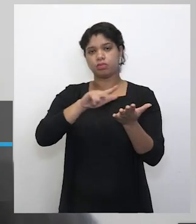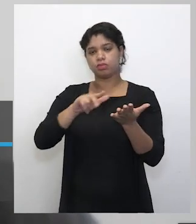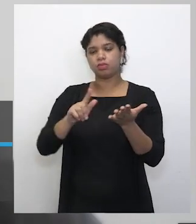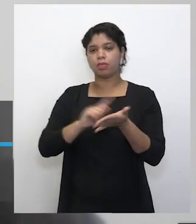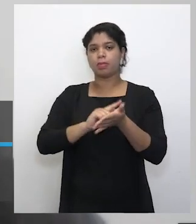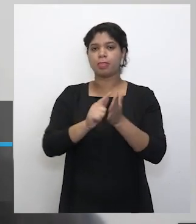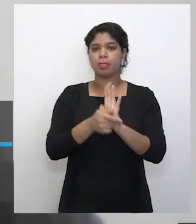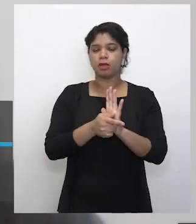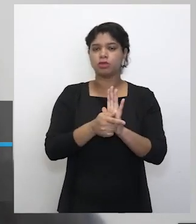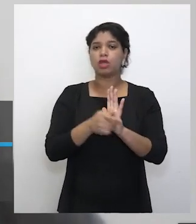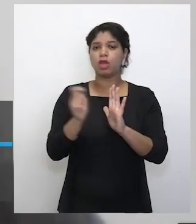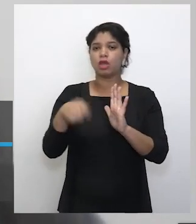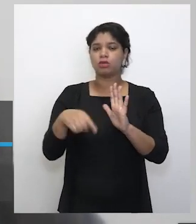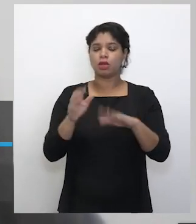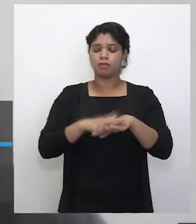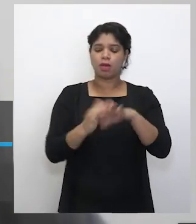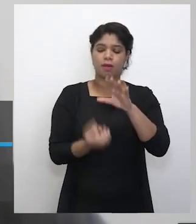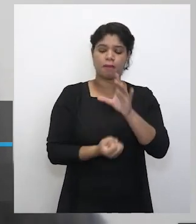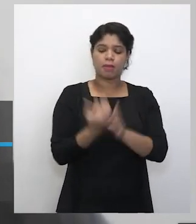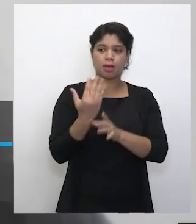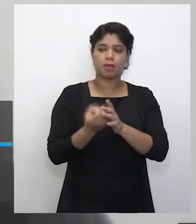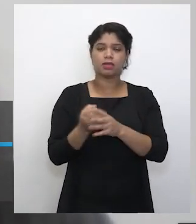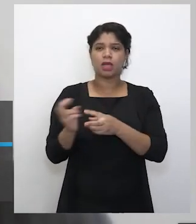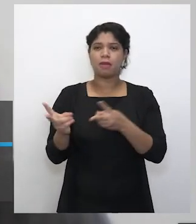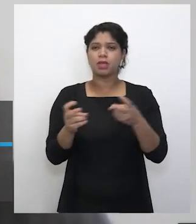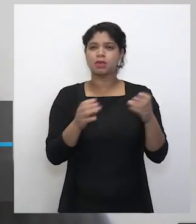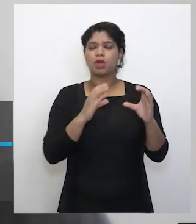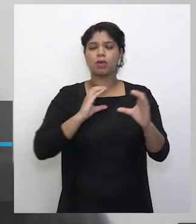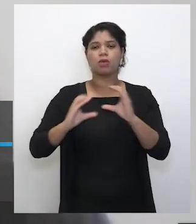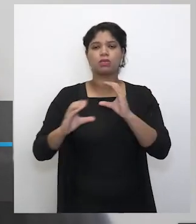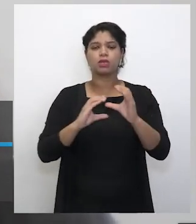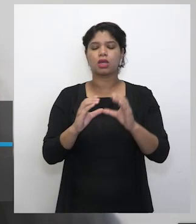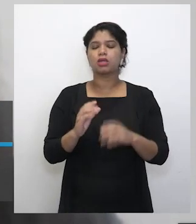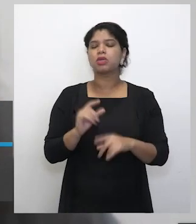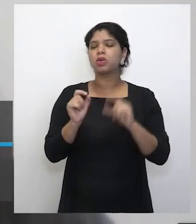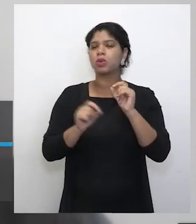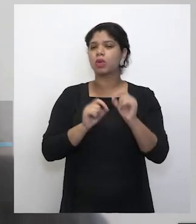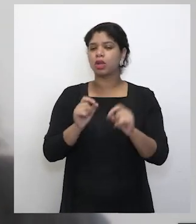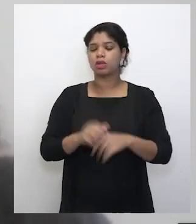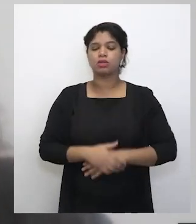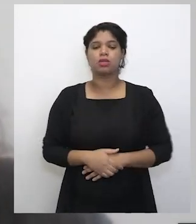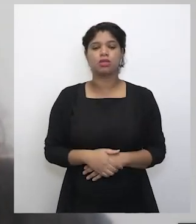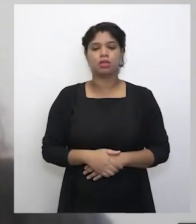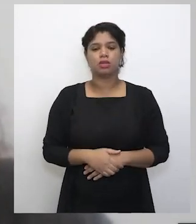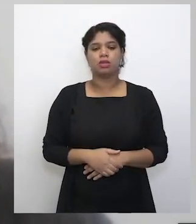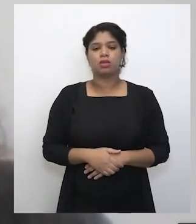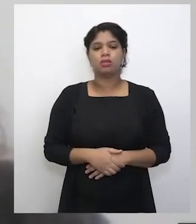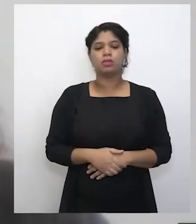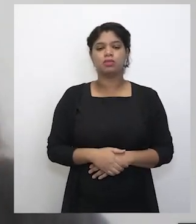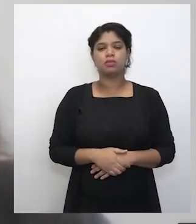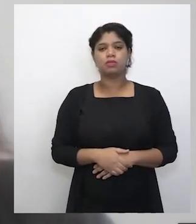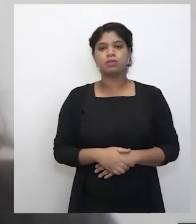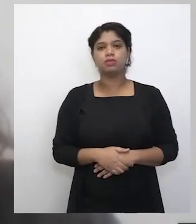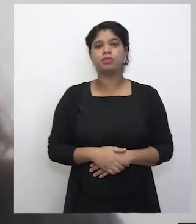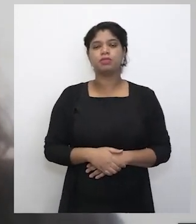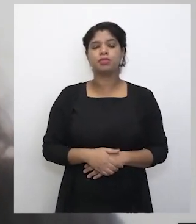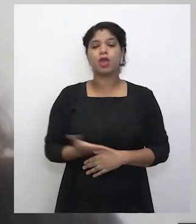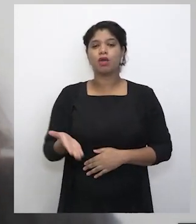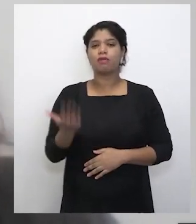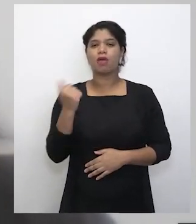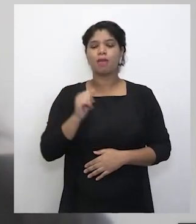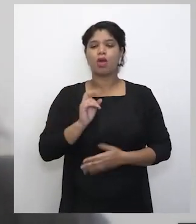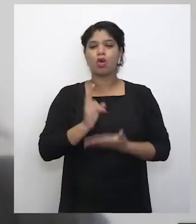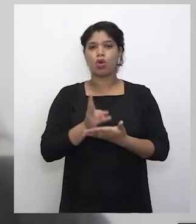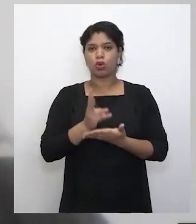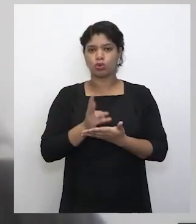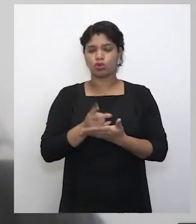textuais, considerando a situação comunicativa. Agora nós vamos continuar